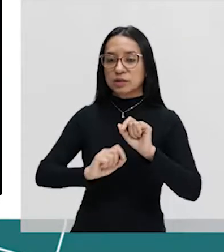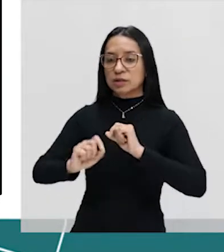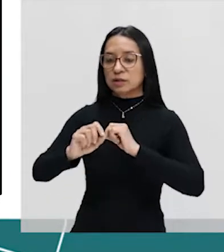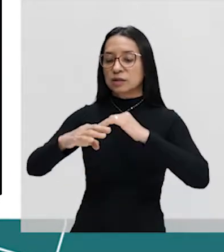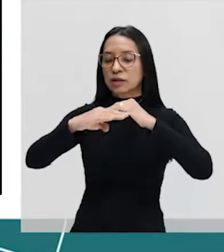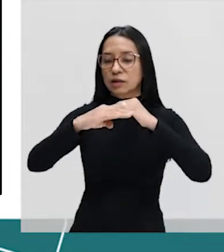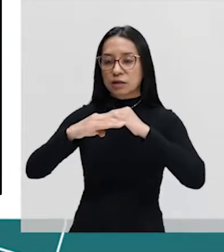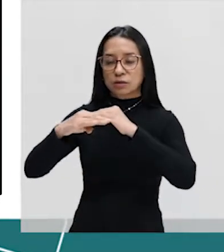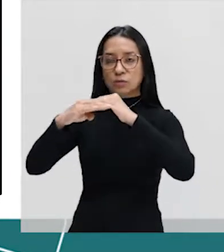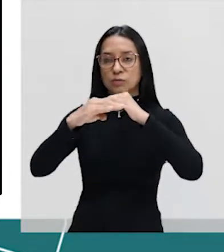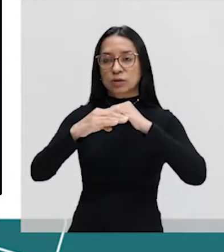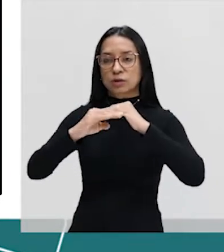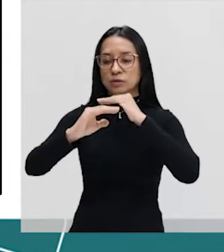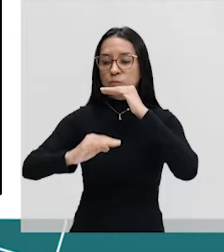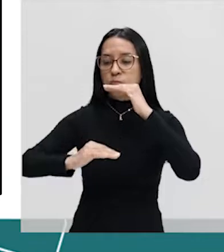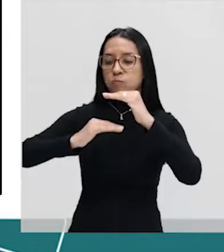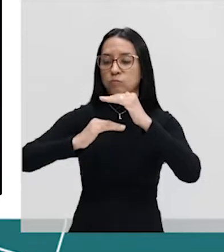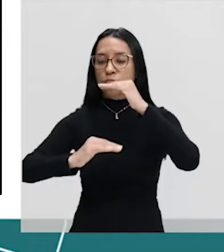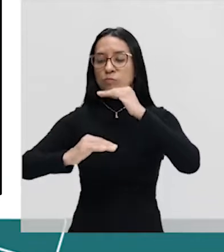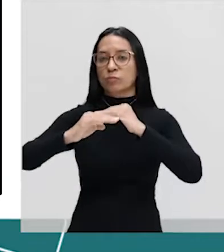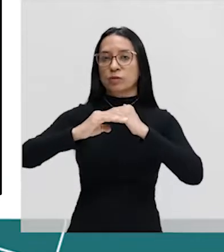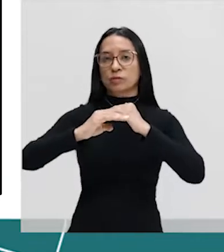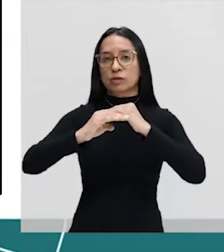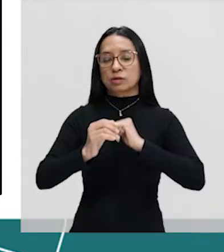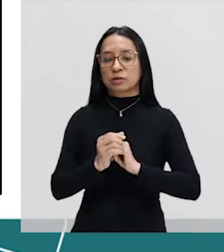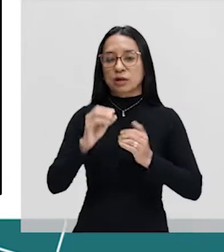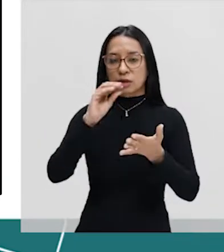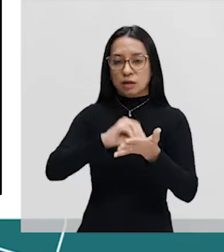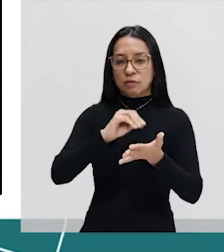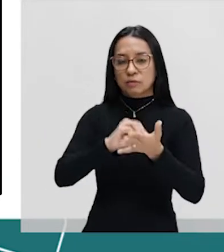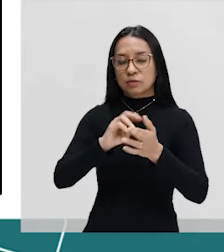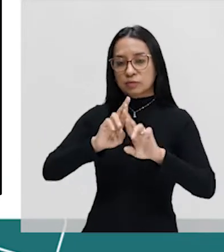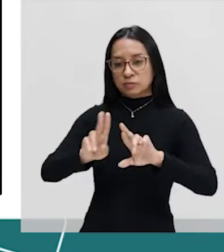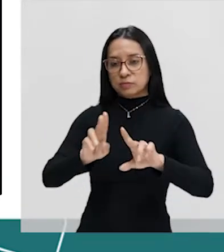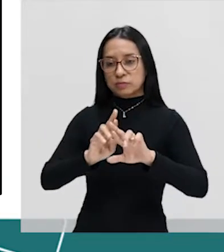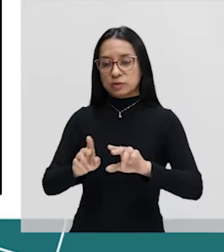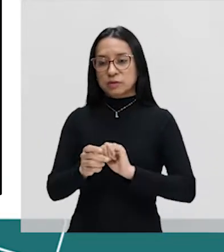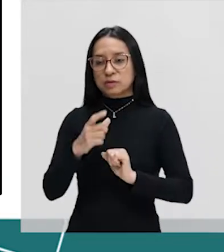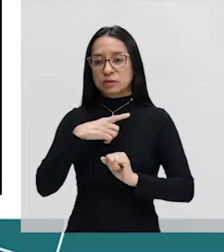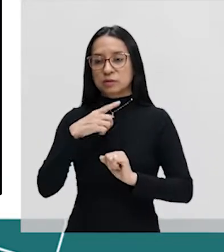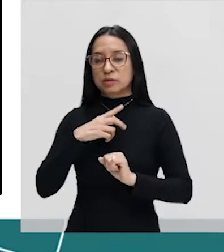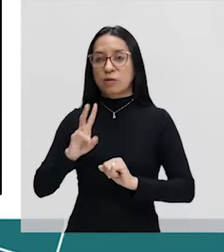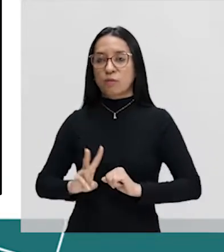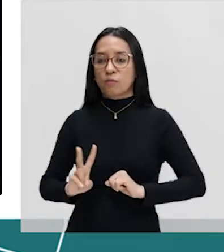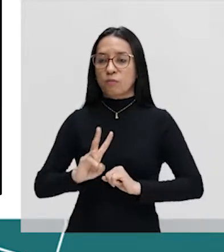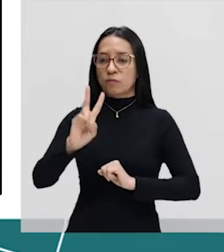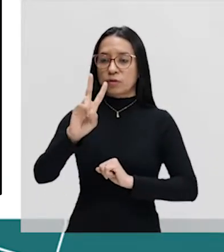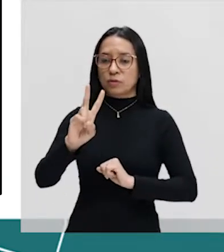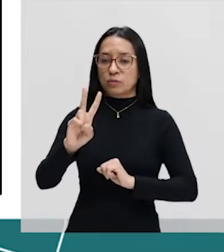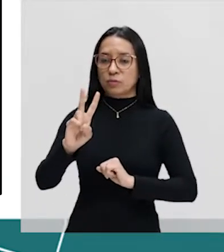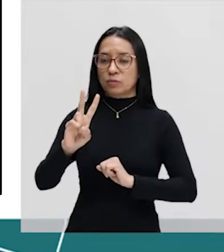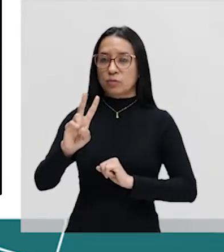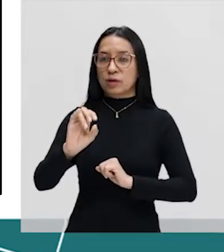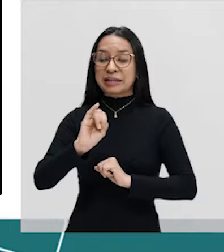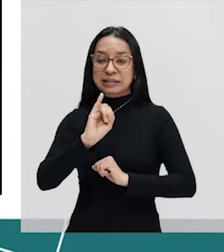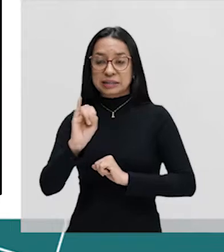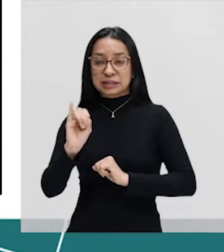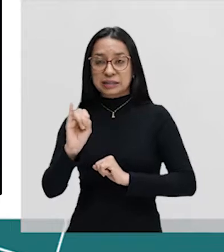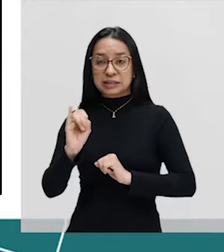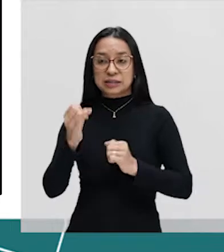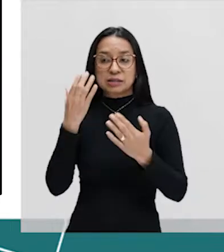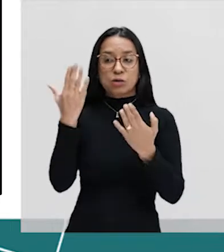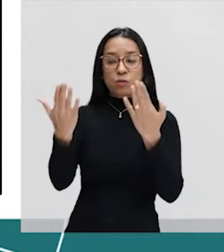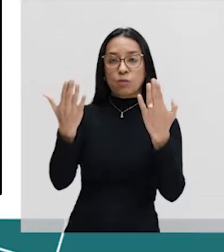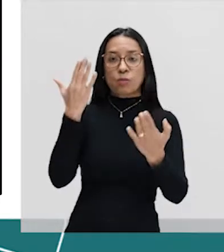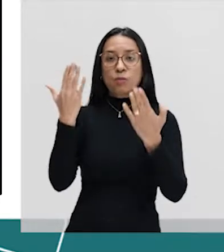equidade. Igualdade é falta de diferenças, ter o mesmo valor quando se compara algo ou pessoas. E